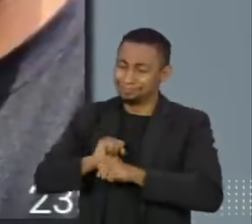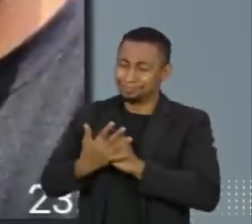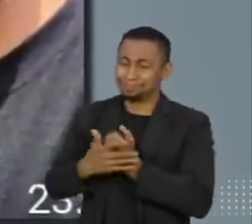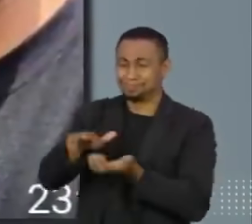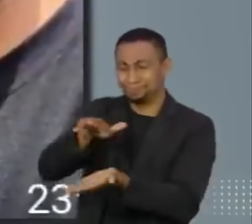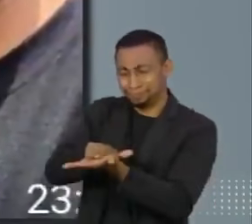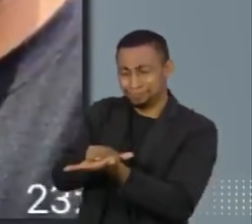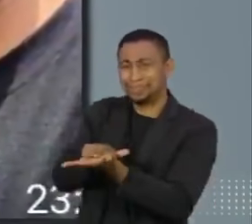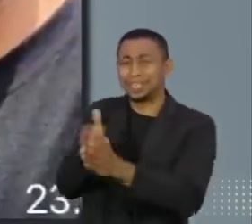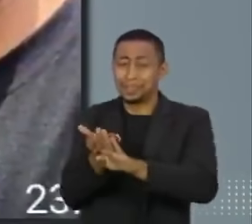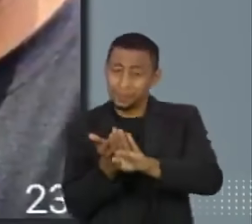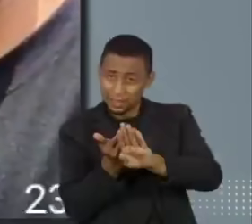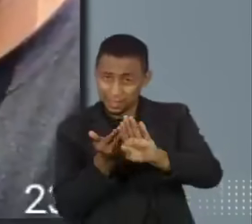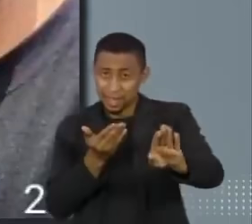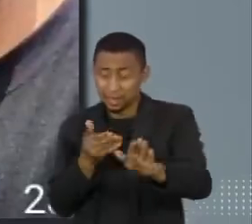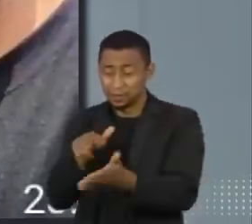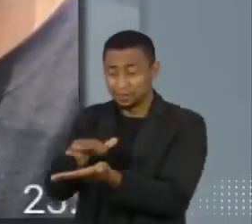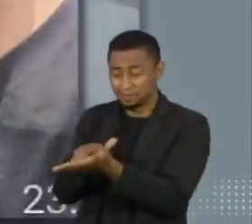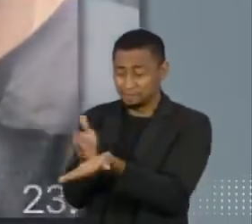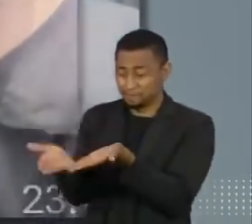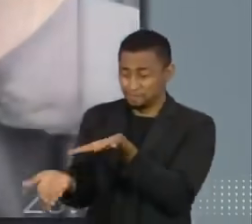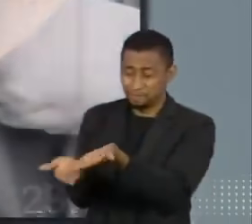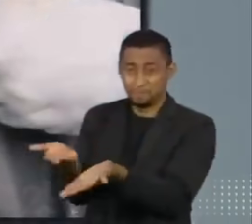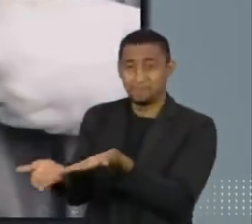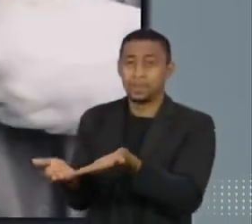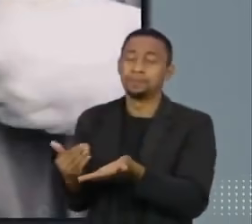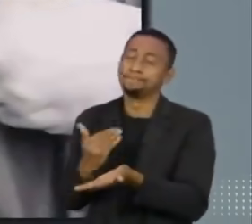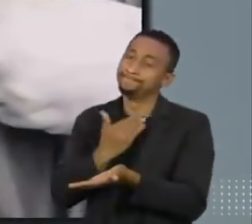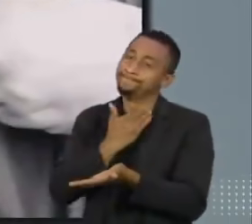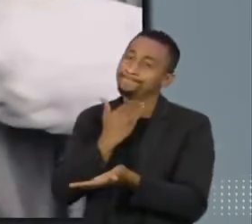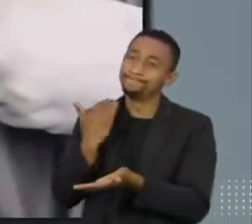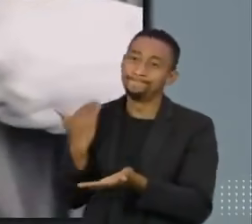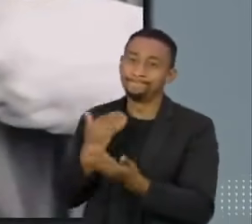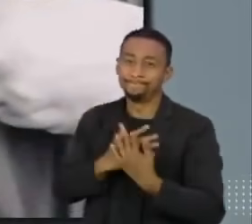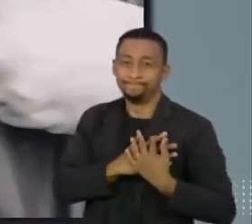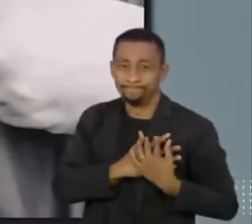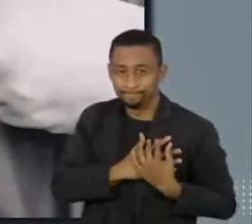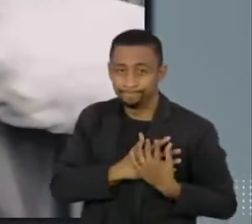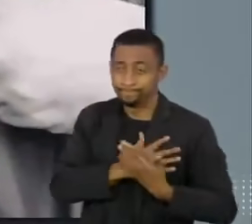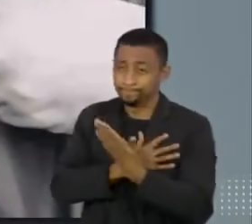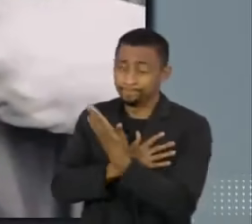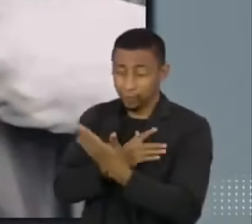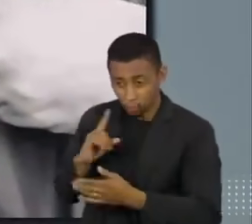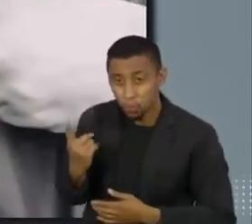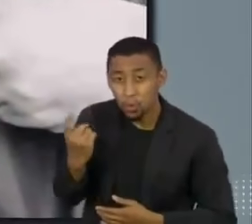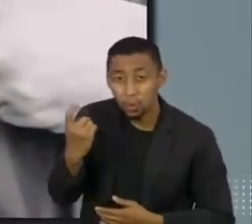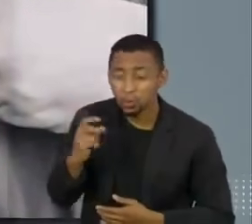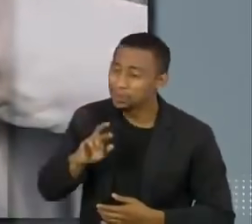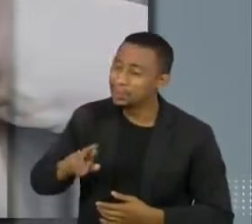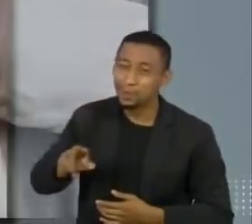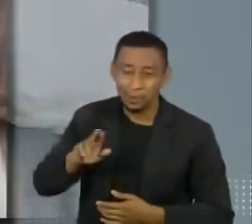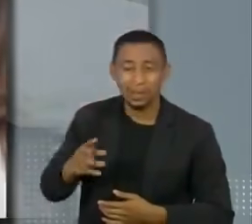quando estava afastado, levou José Gomes de todos nós. Ele não é um número. Nenhum dos